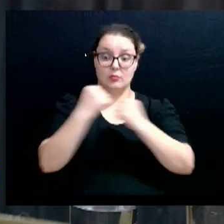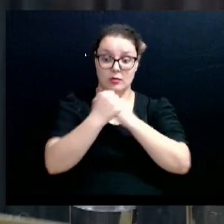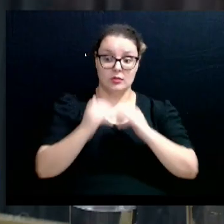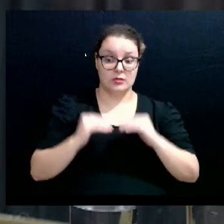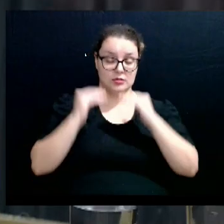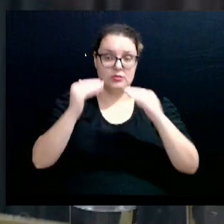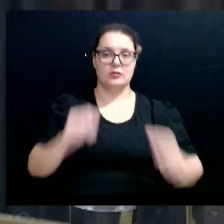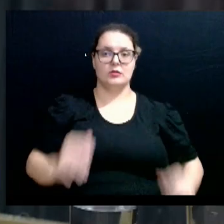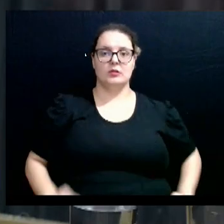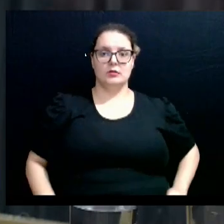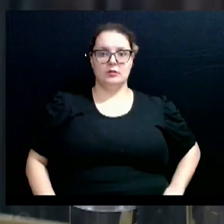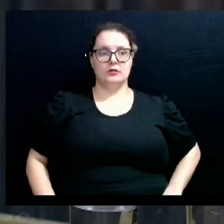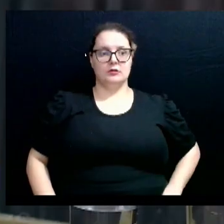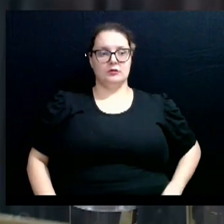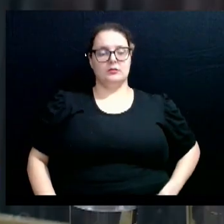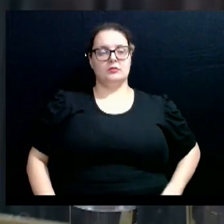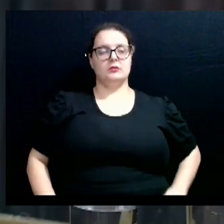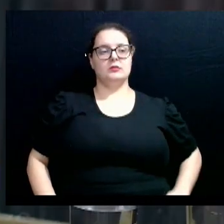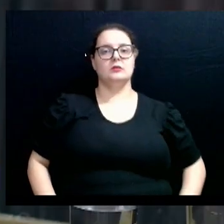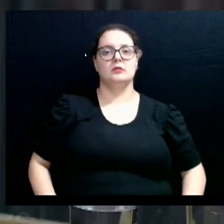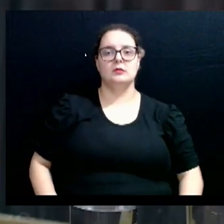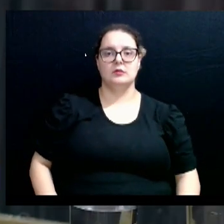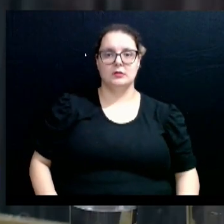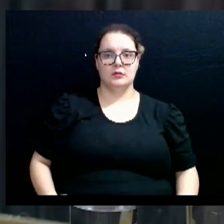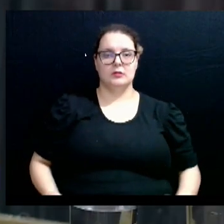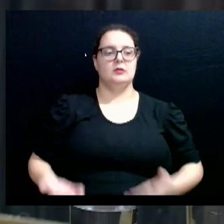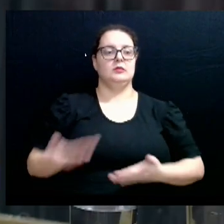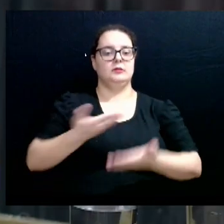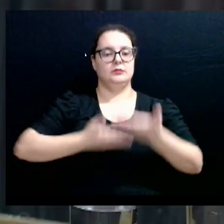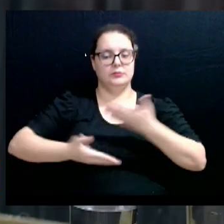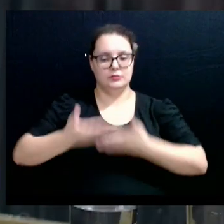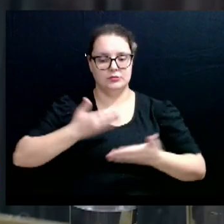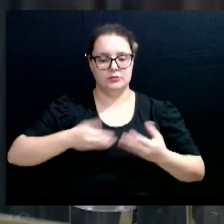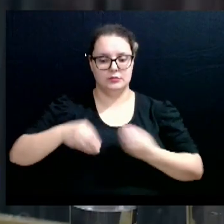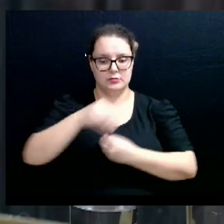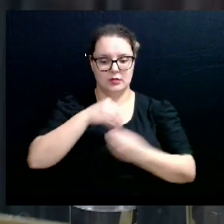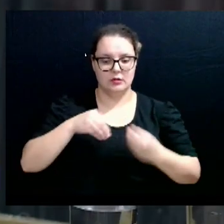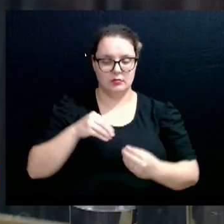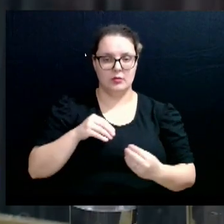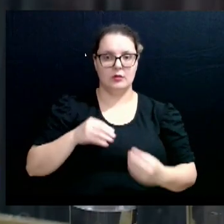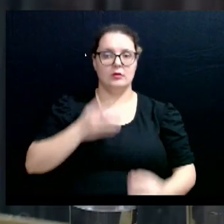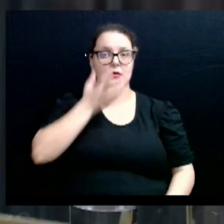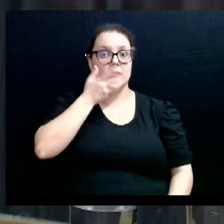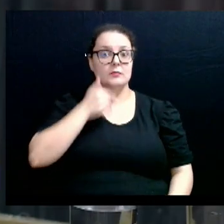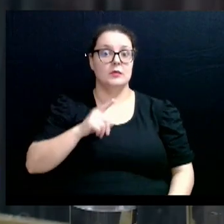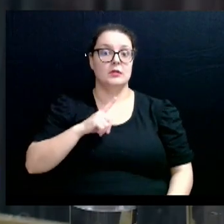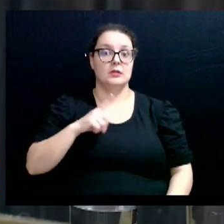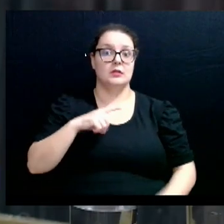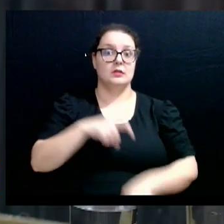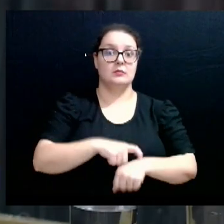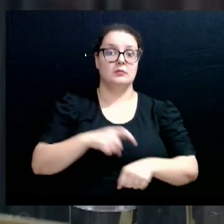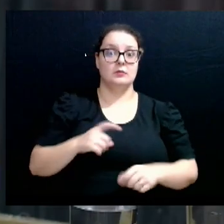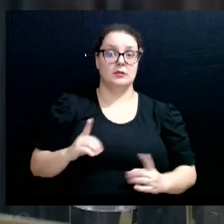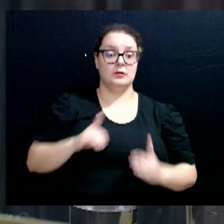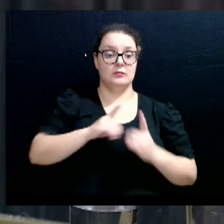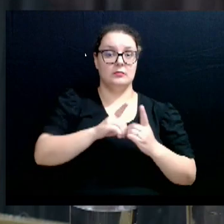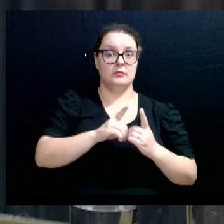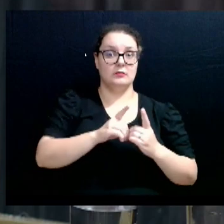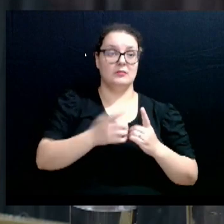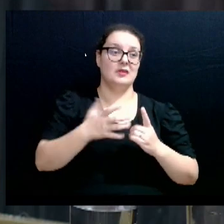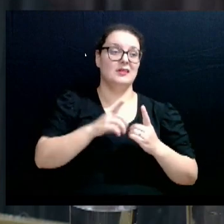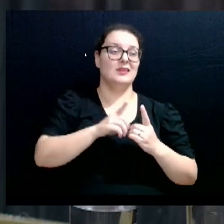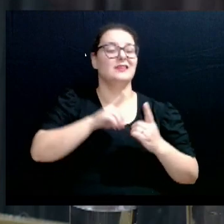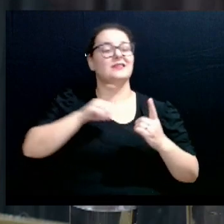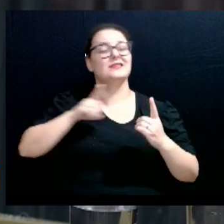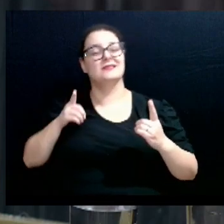ela fusiona com essa criança, né, mas ela tem momentos que ela também quer aproximar, mas quer distância. E isso é Uhum.